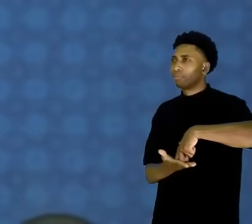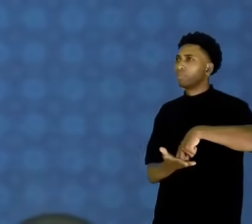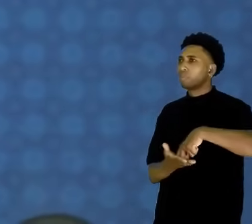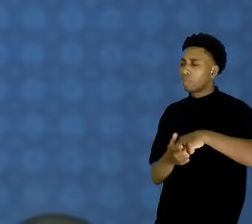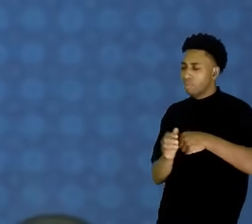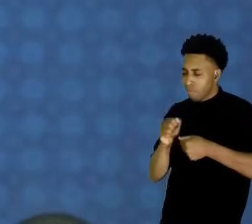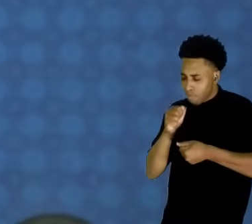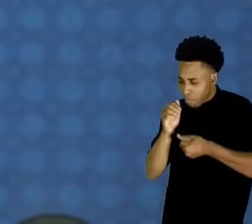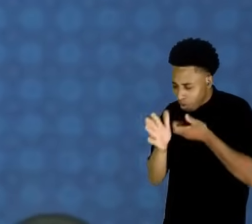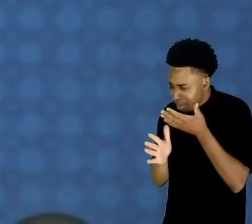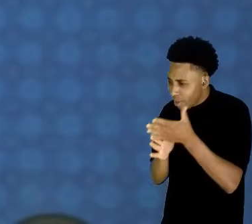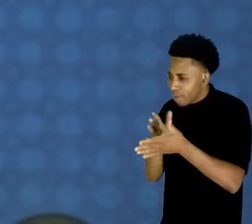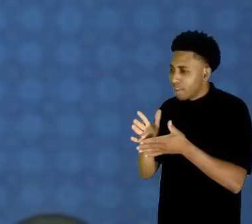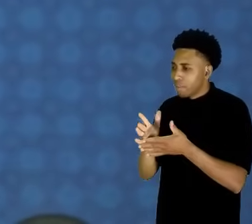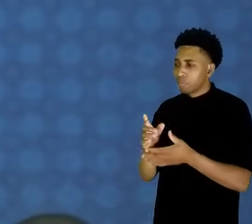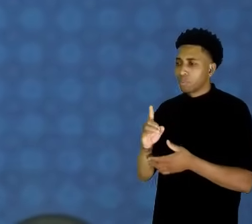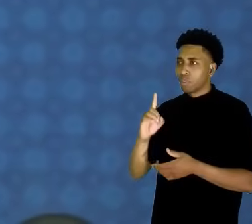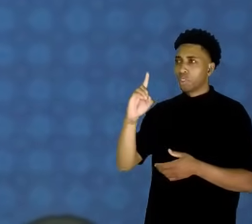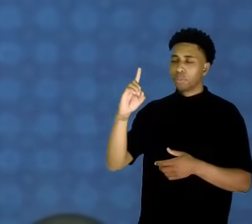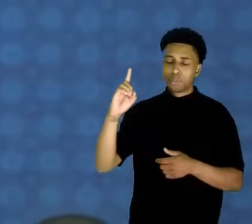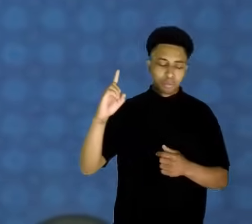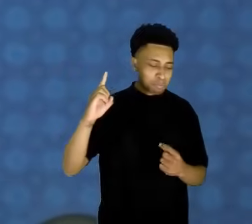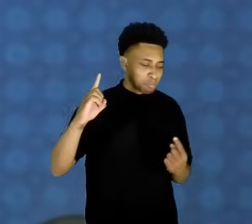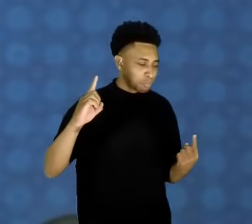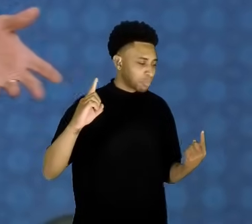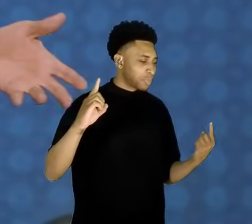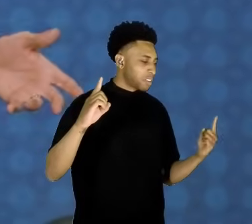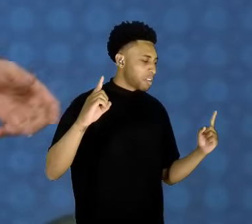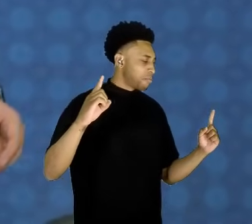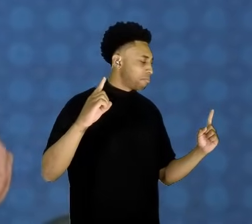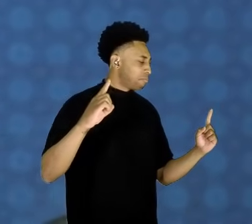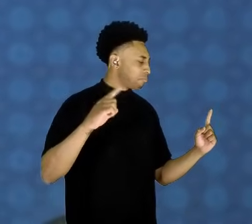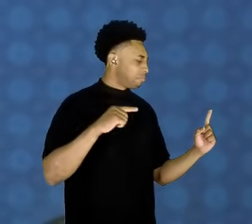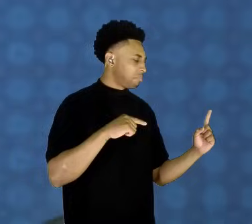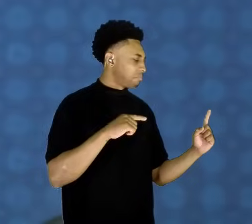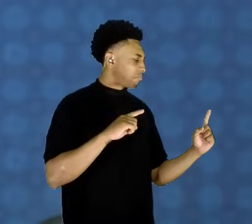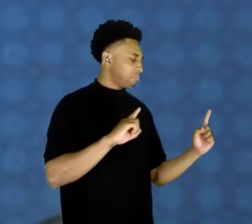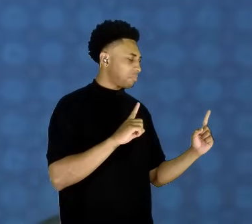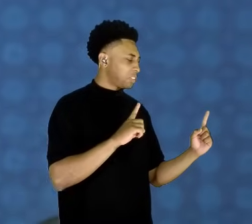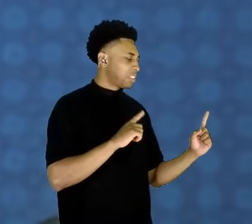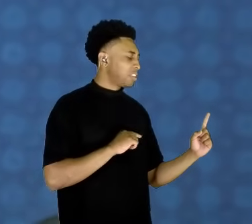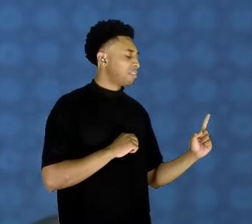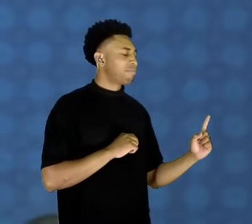Por que eu vou dar a bênção dos filhos para uma cachorrinha?